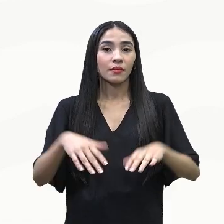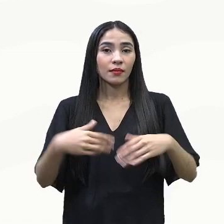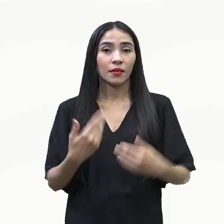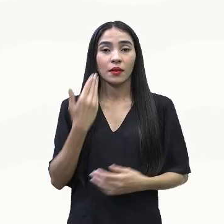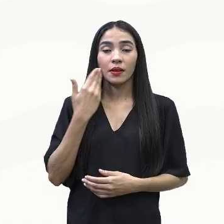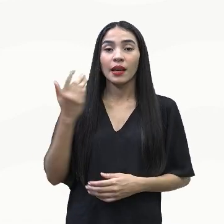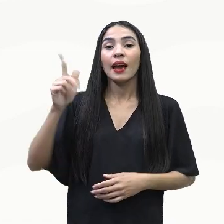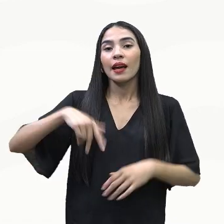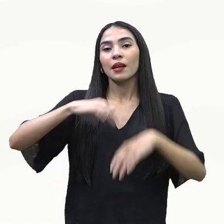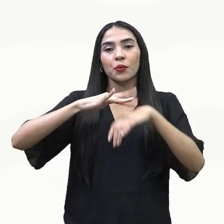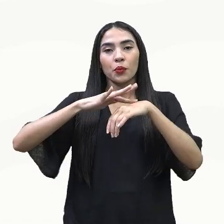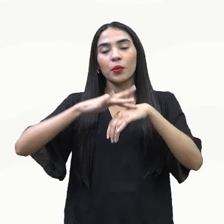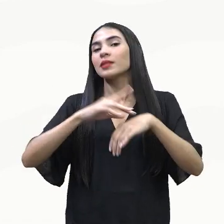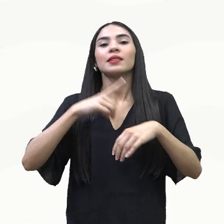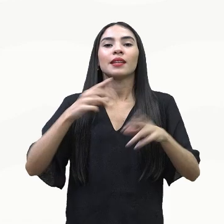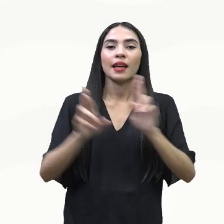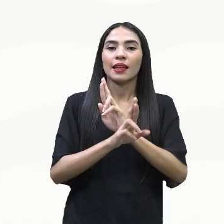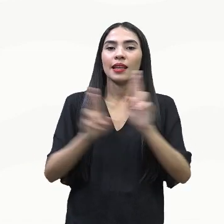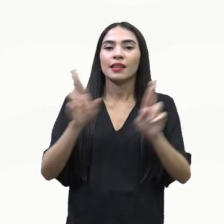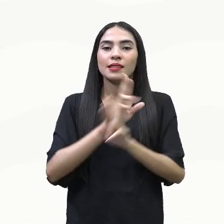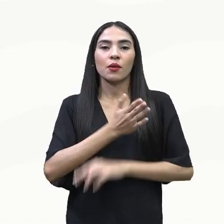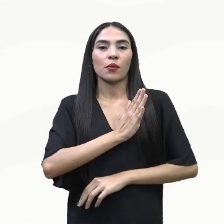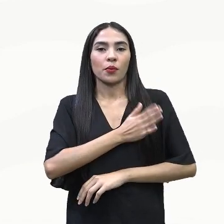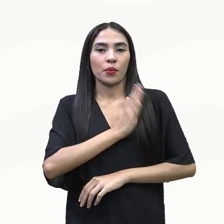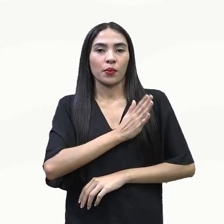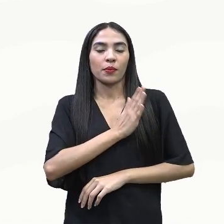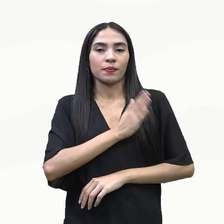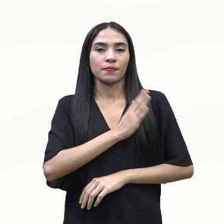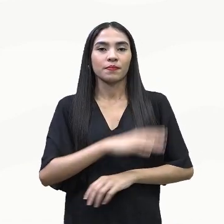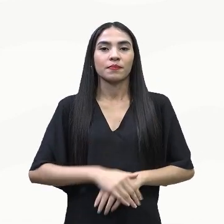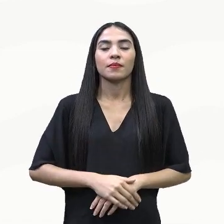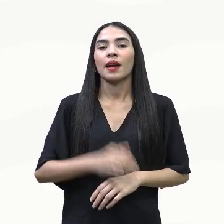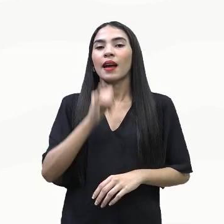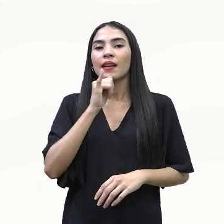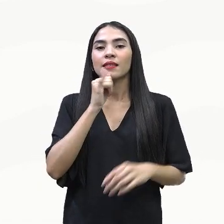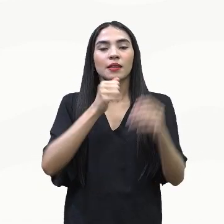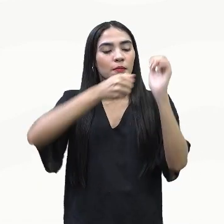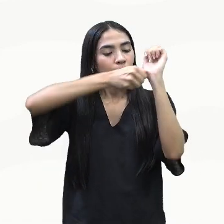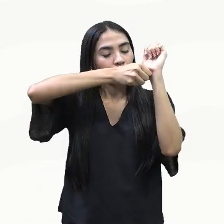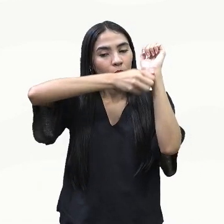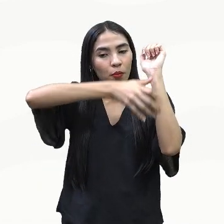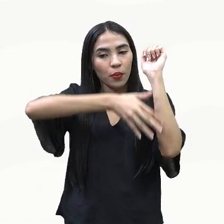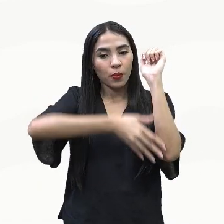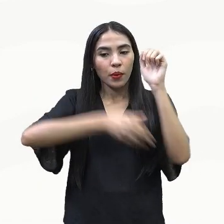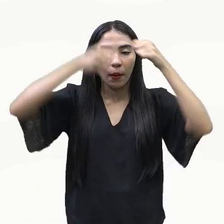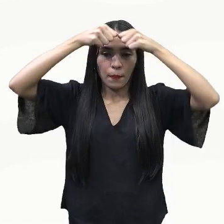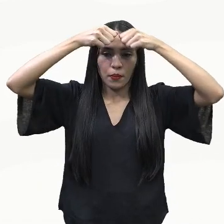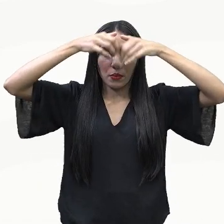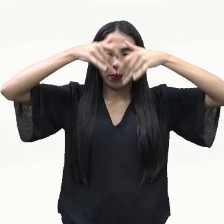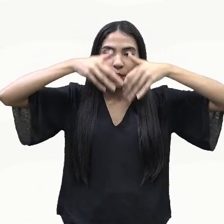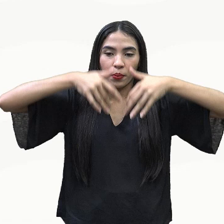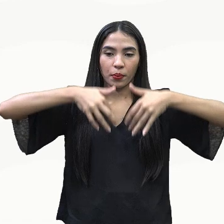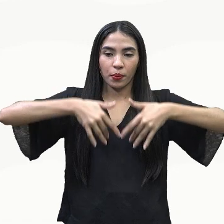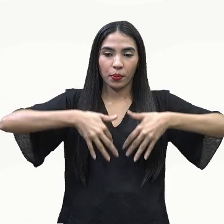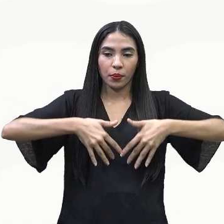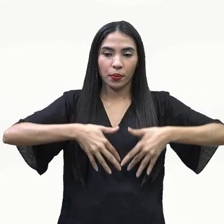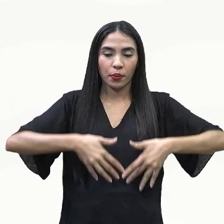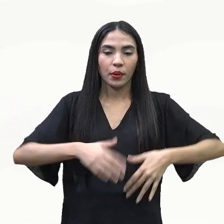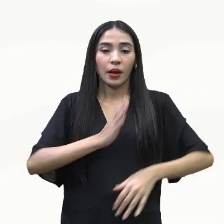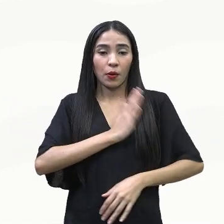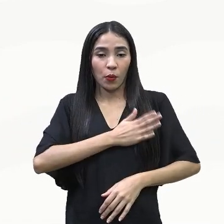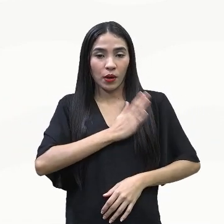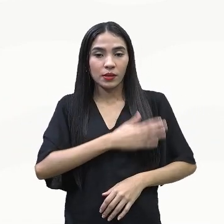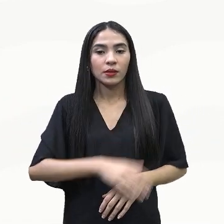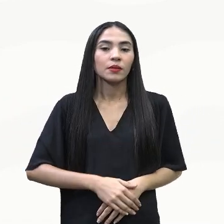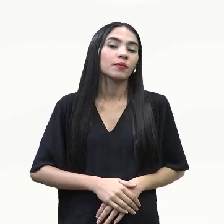são doenças relacionadas com o coração, as veias, os vasos sanguíneos que passam ali em volta. As